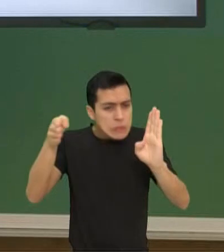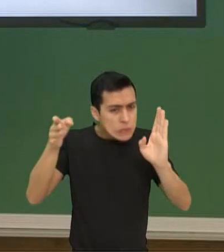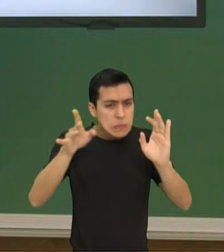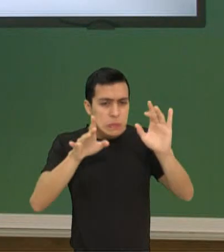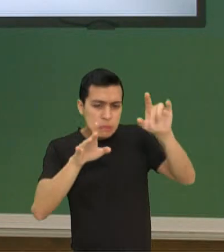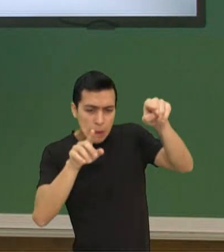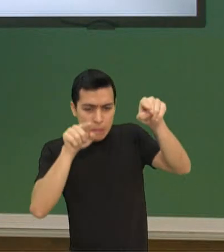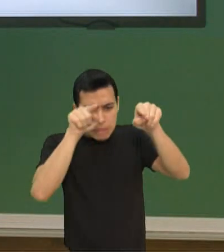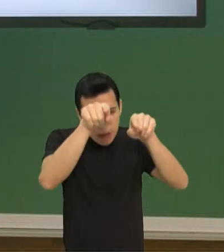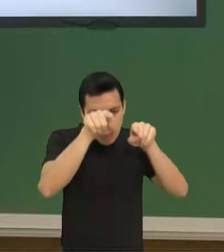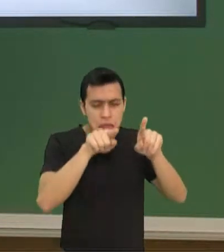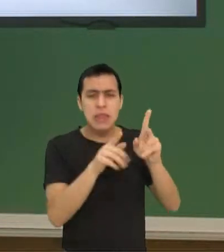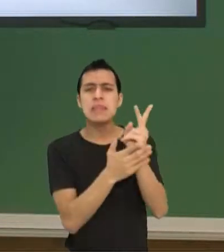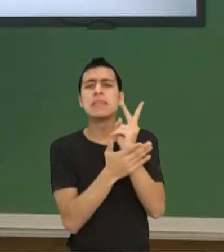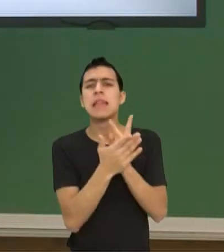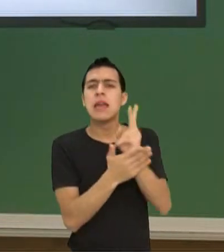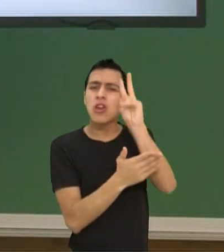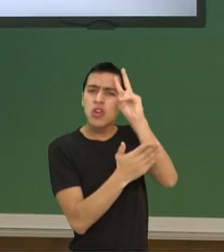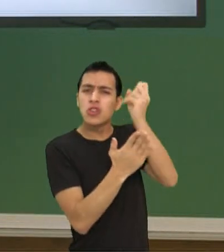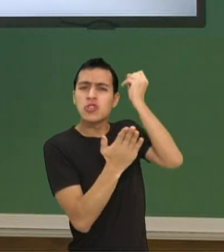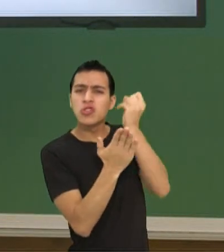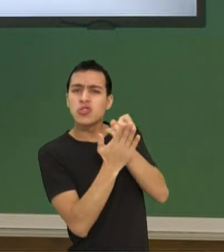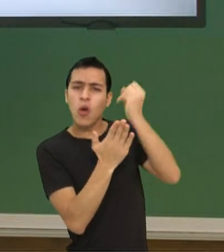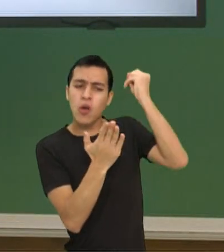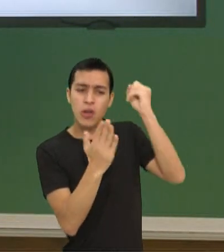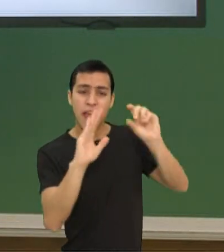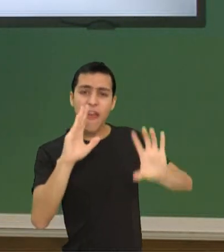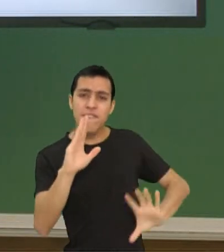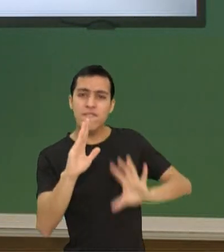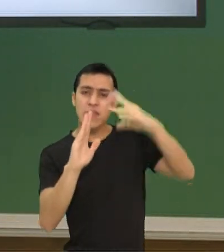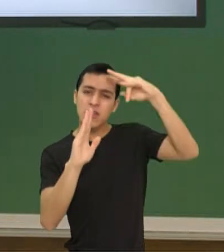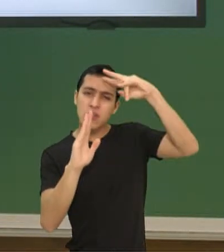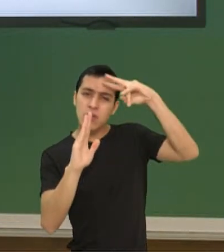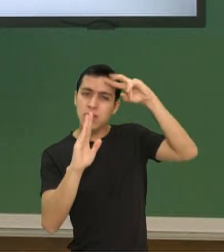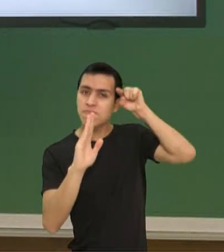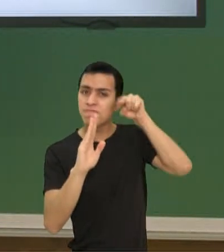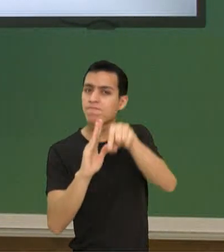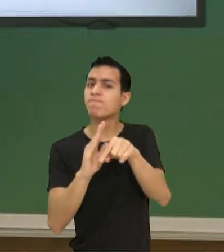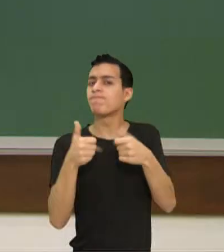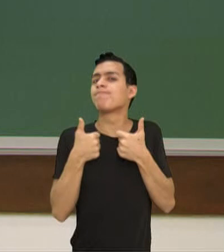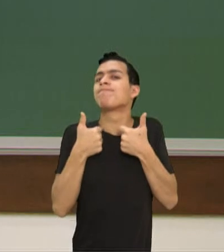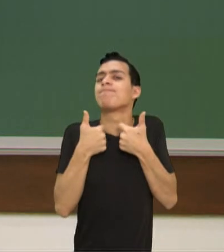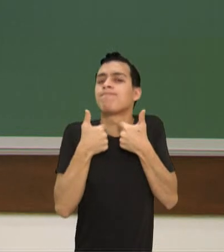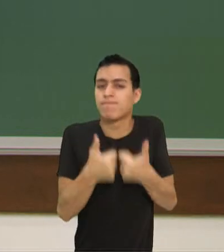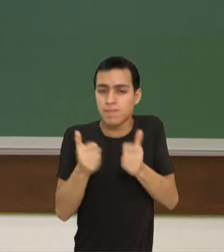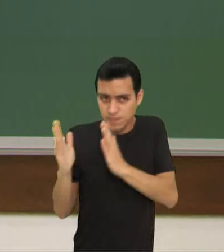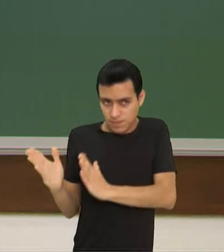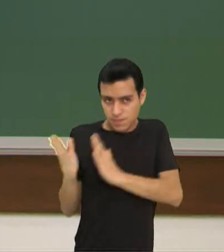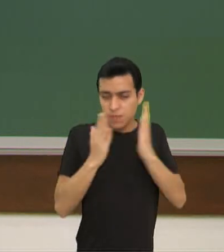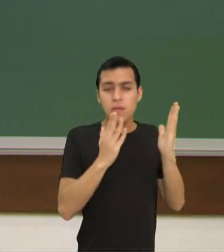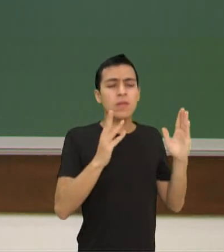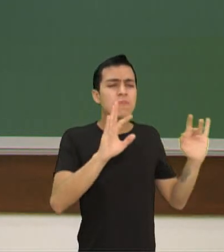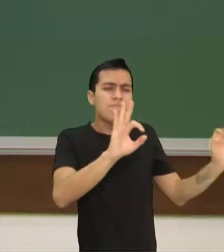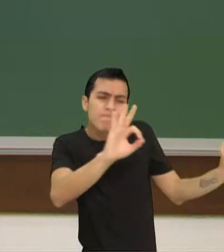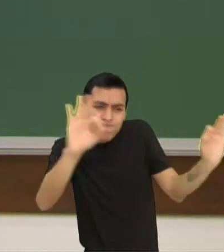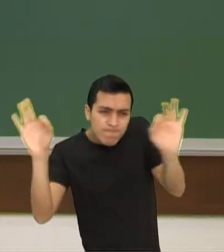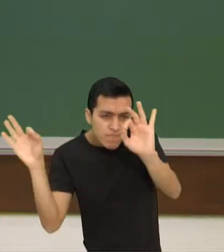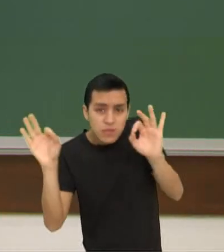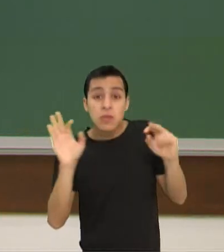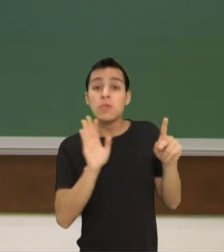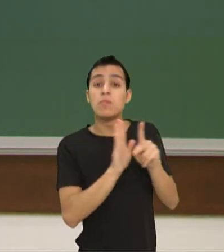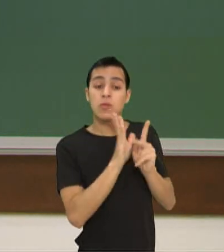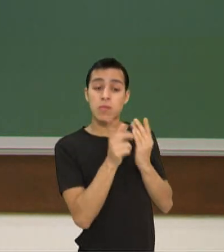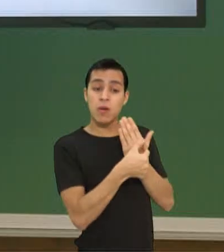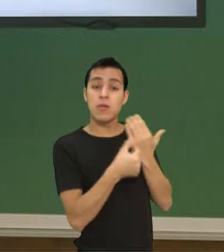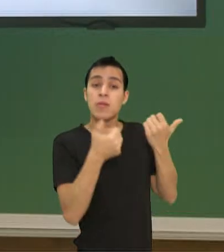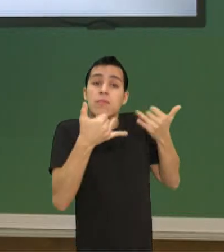representada aquela figura histórica, aquele evento histórico, beleza? Vamos lá então para observar o que o próprio autor